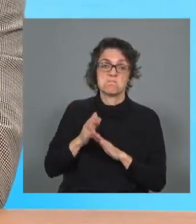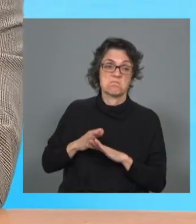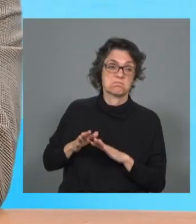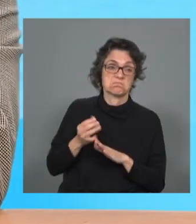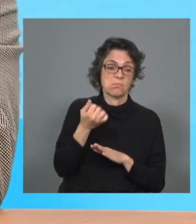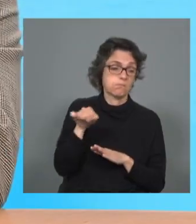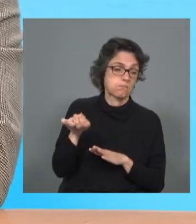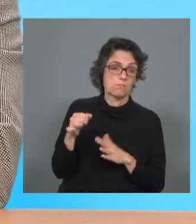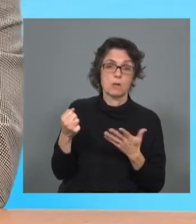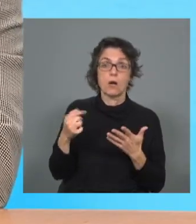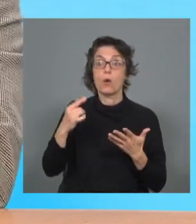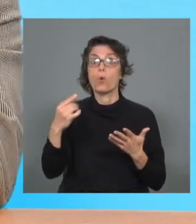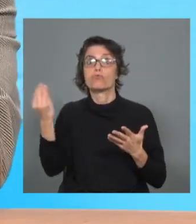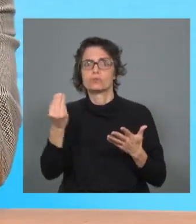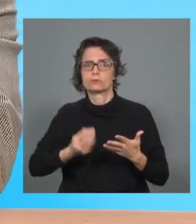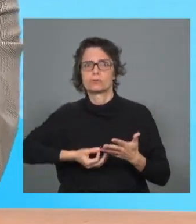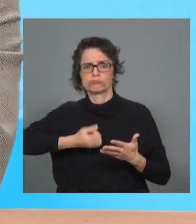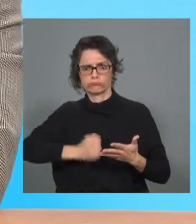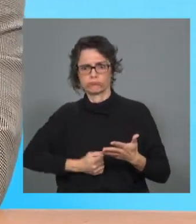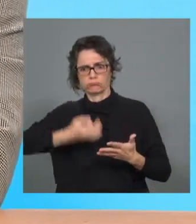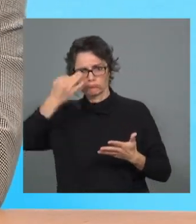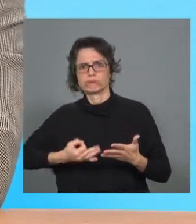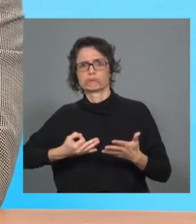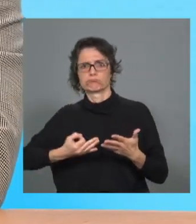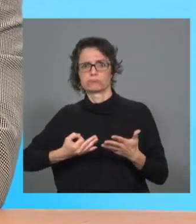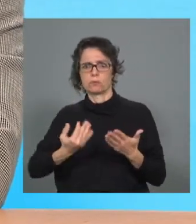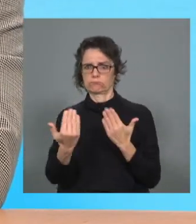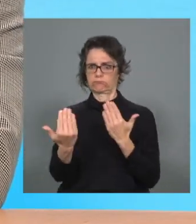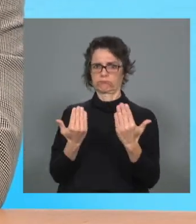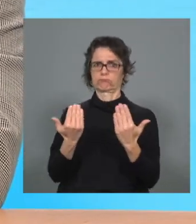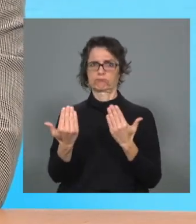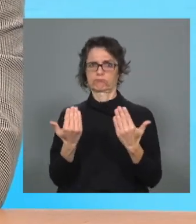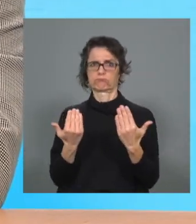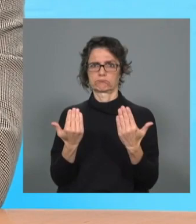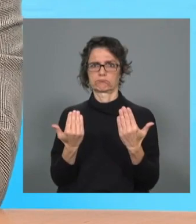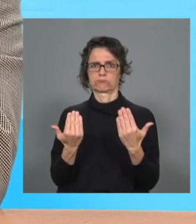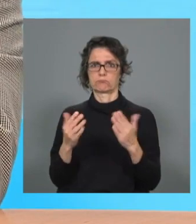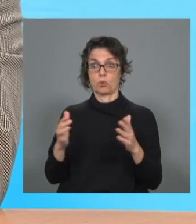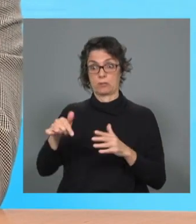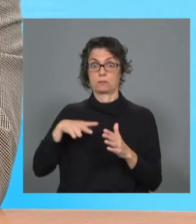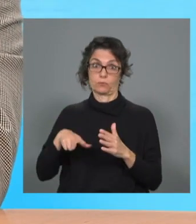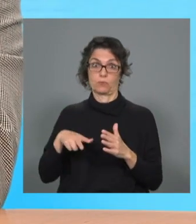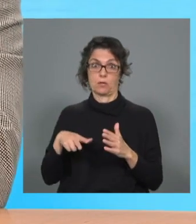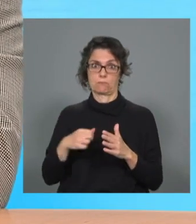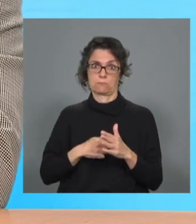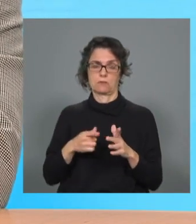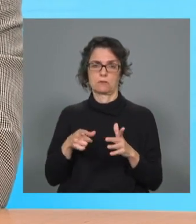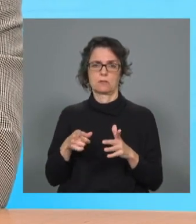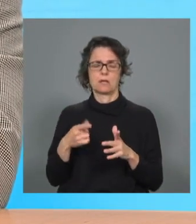são convictamente católicos. Vamos falar agora dos católicos, que é a maioria em Portugal. As coisas são muito diferentes.